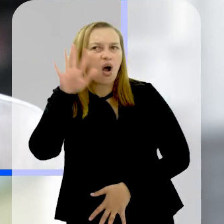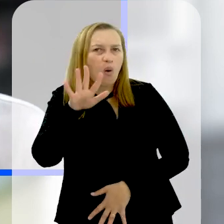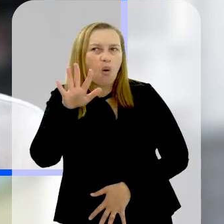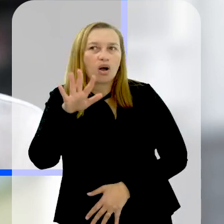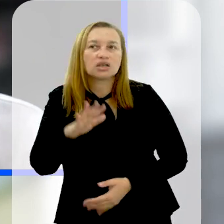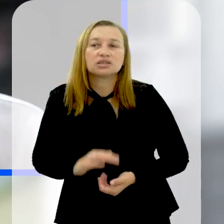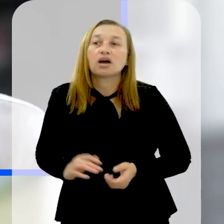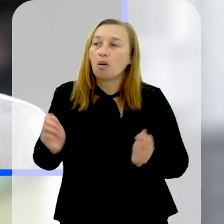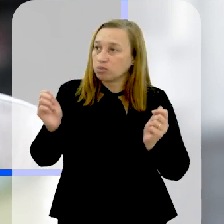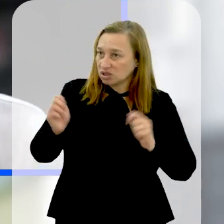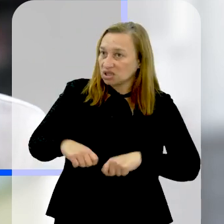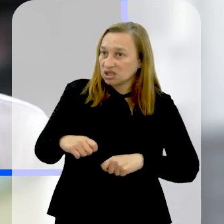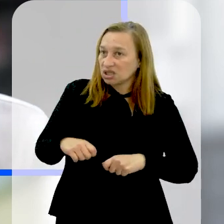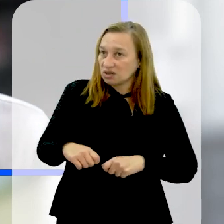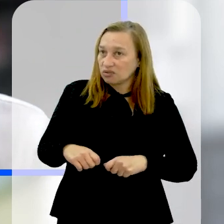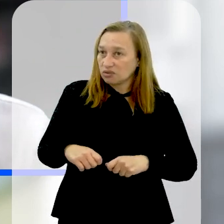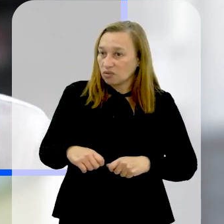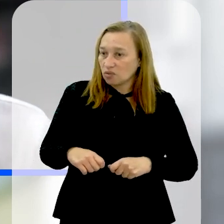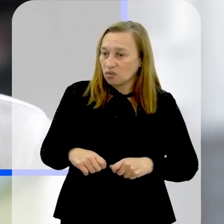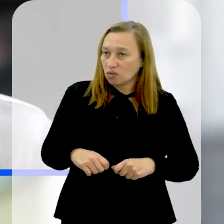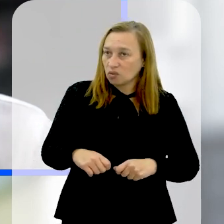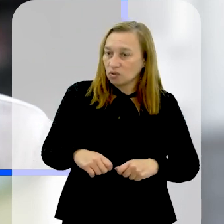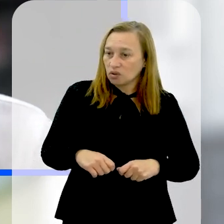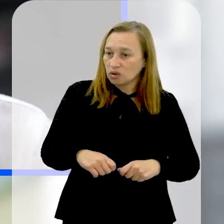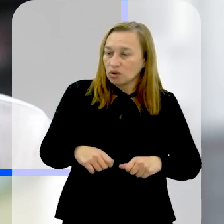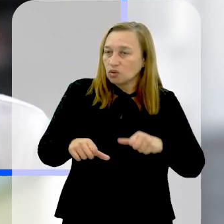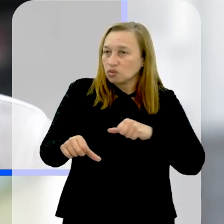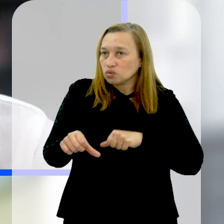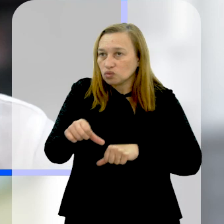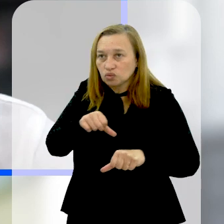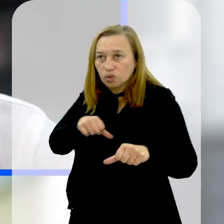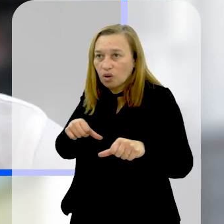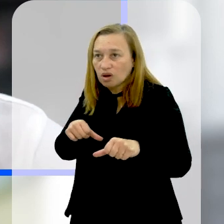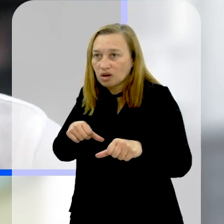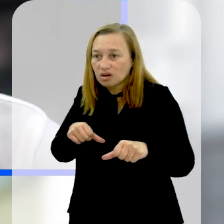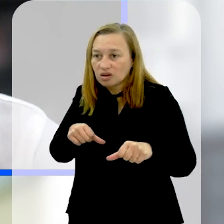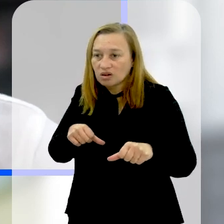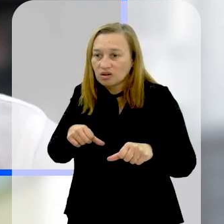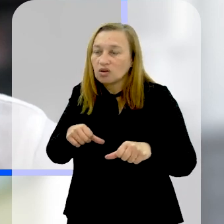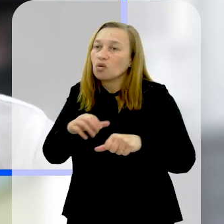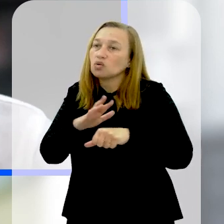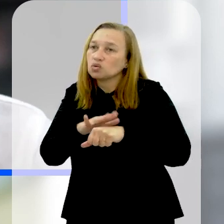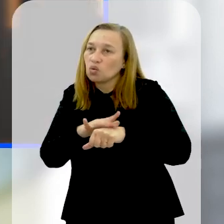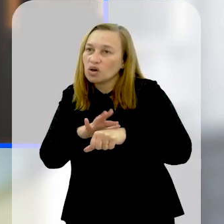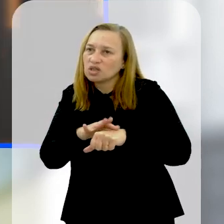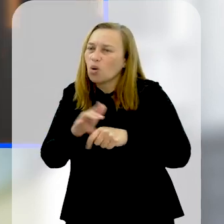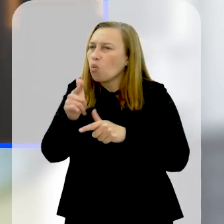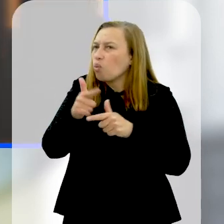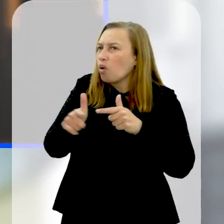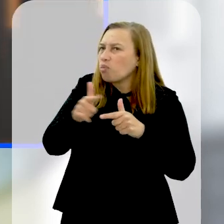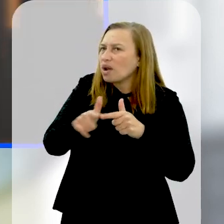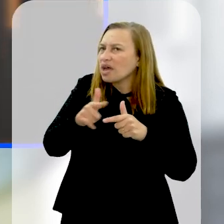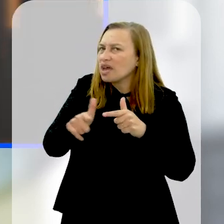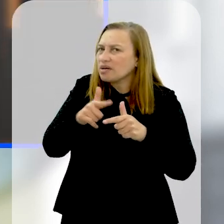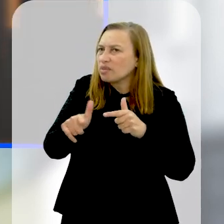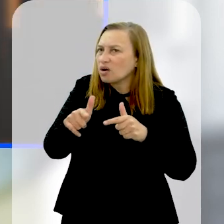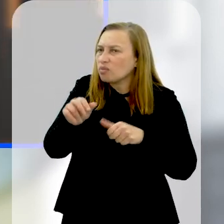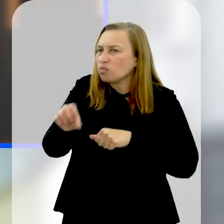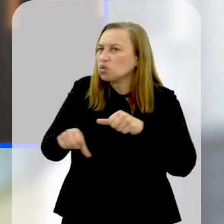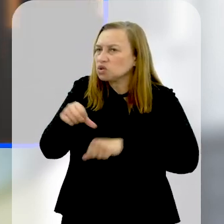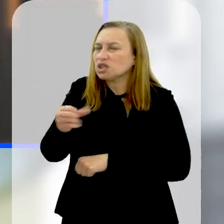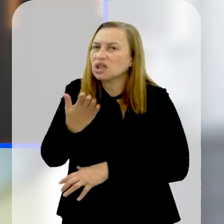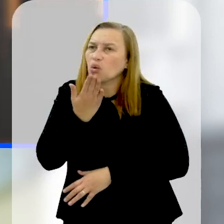de uma maneira geral, é possível reverter, em grande parte dos casos, um problema como